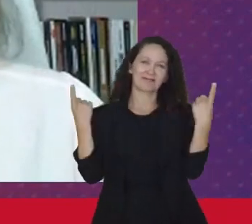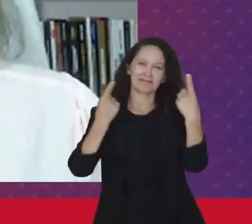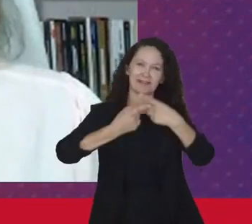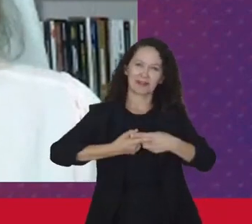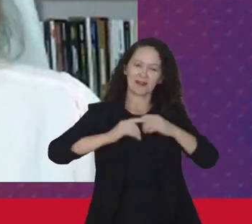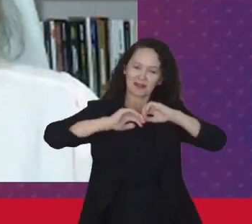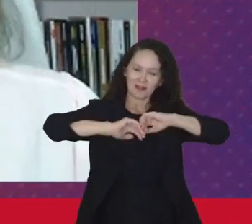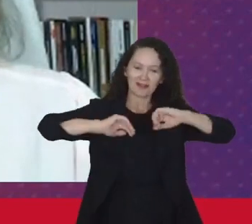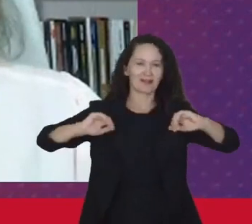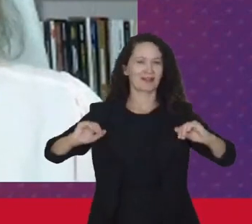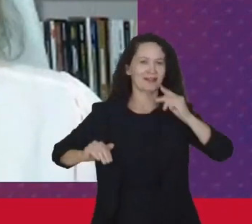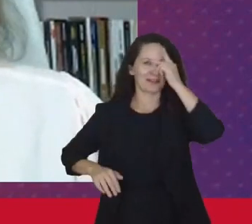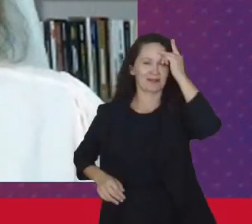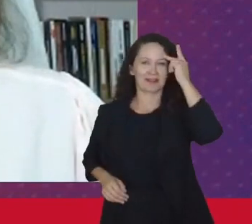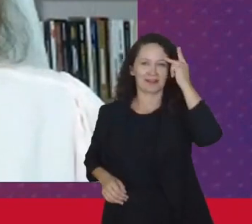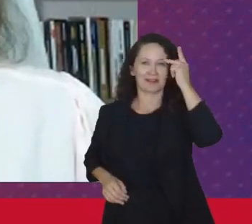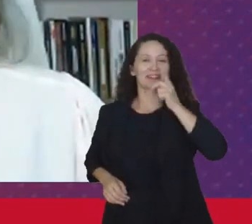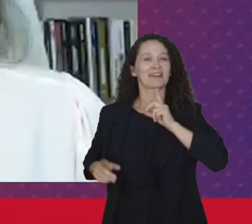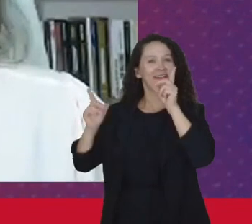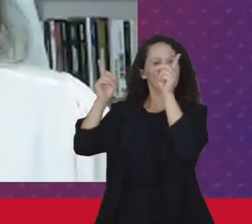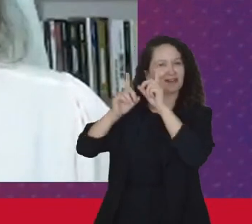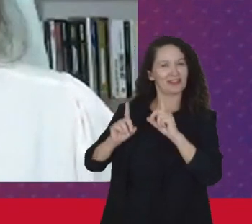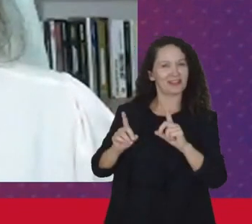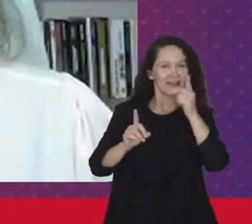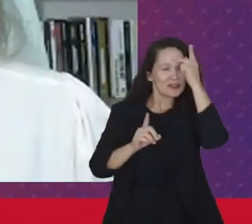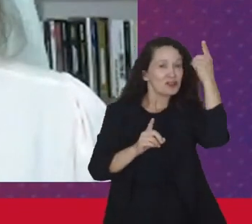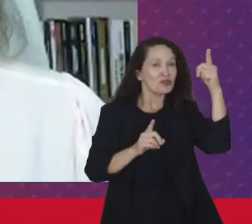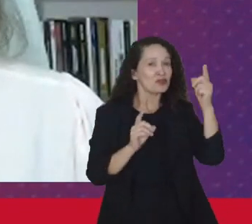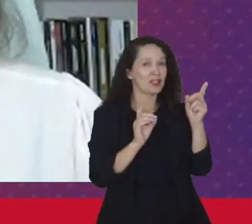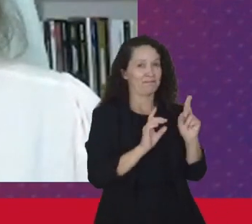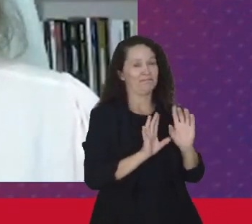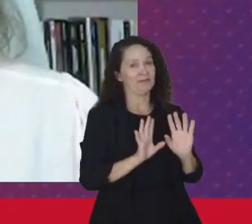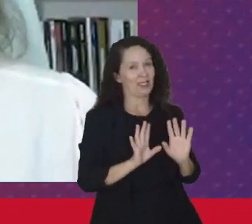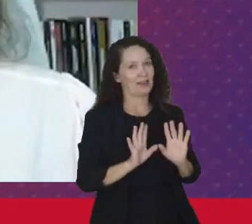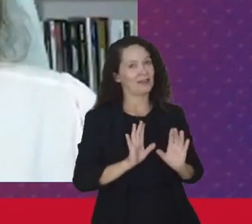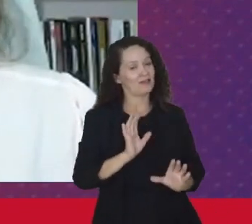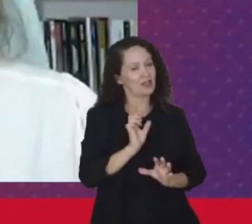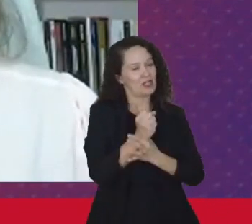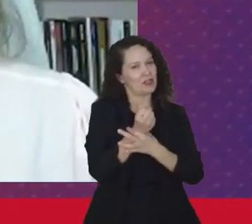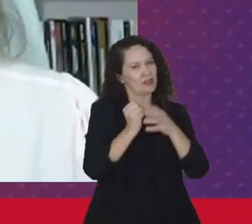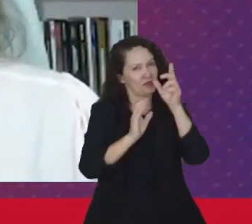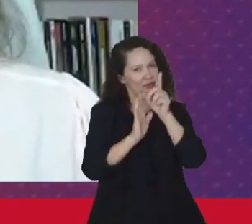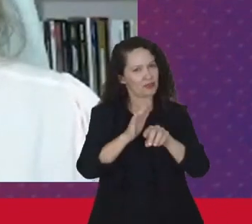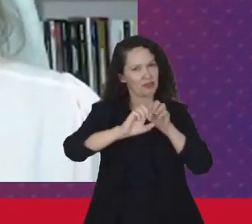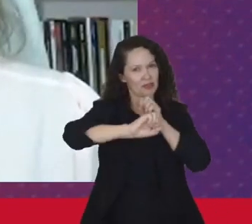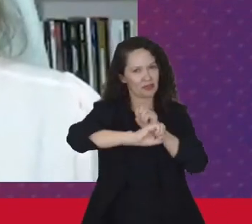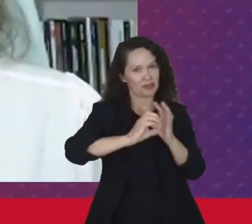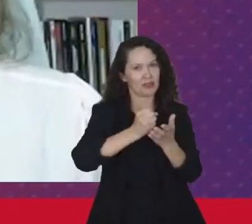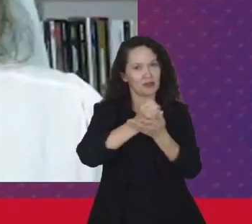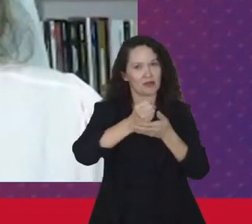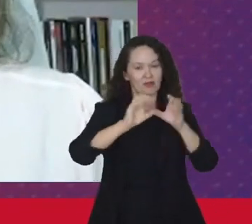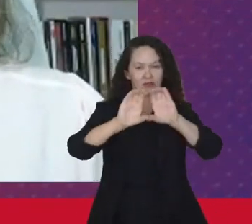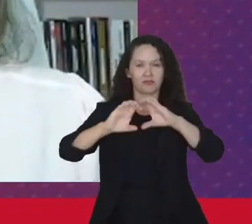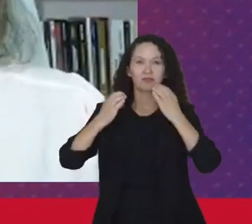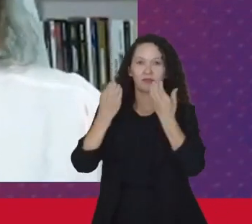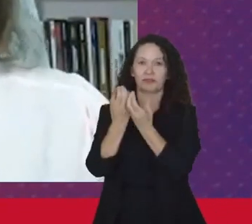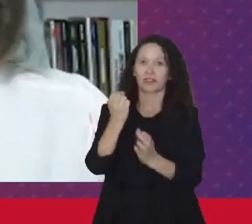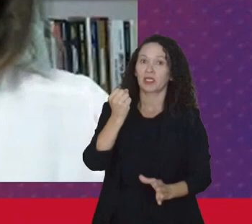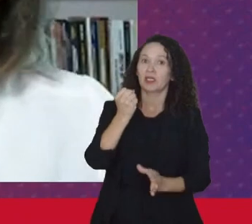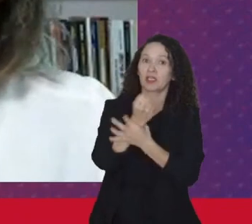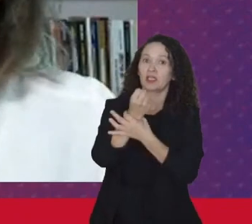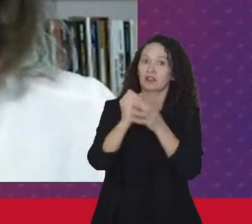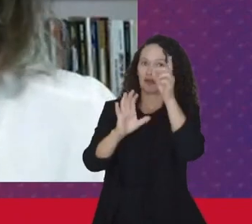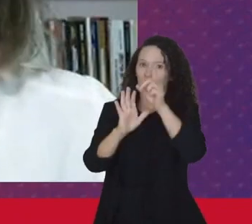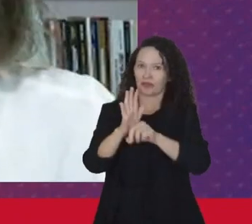a segregação. Então, a garantia do direito à educação, com base na Convenção, é a garantia do